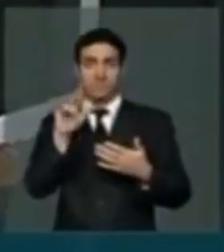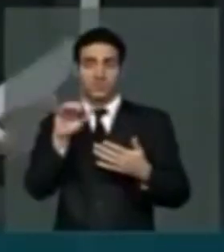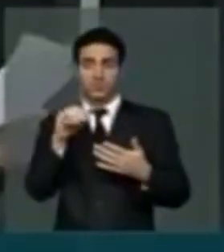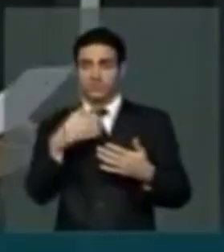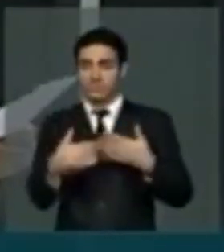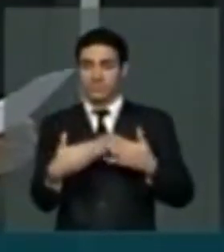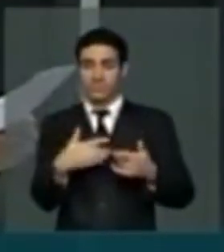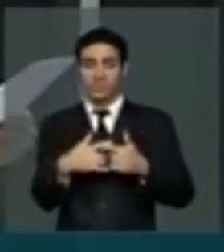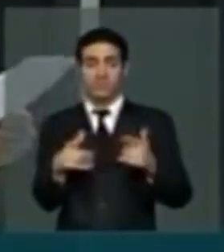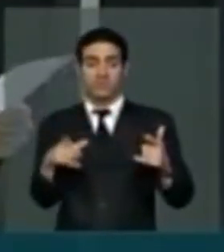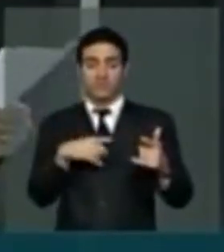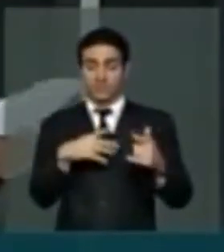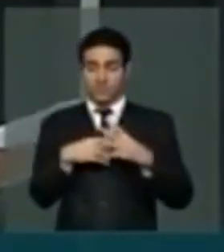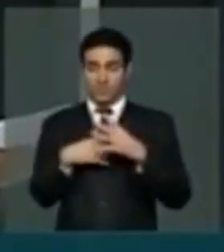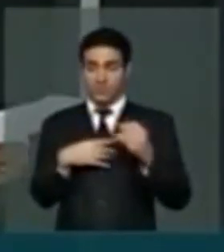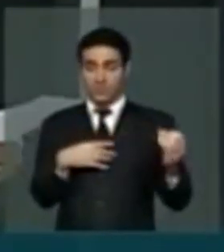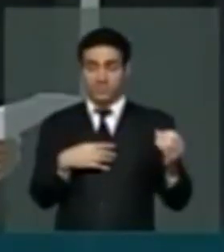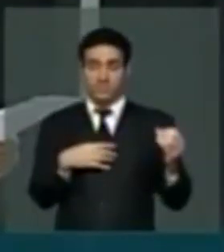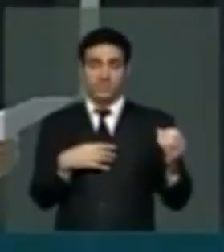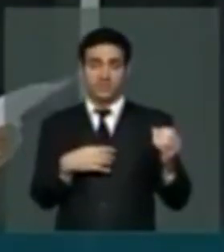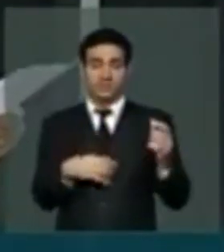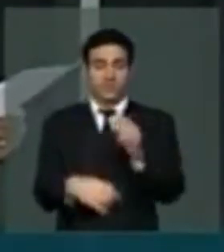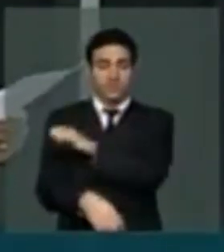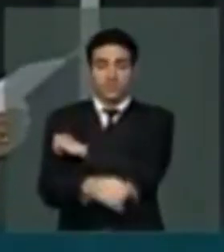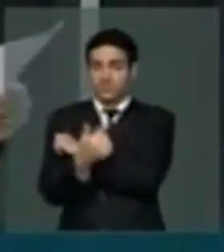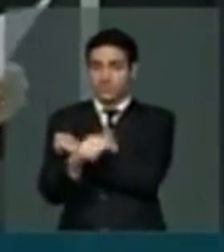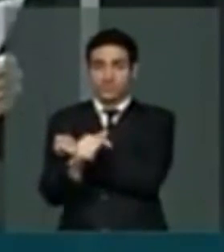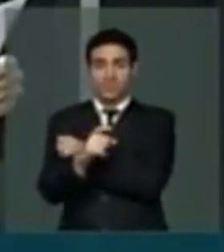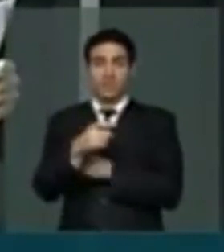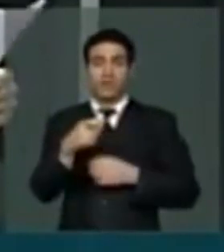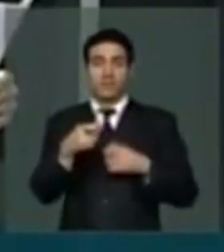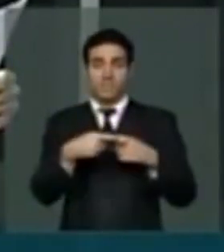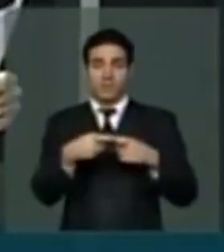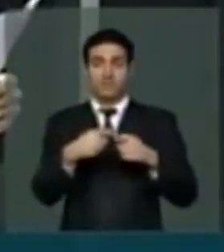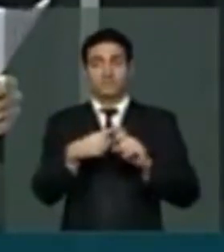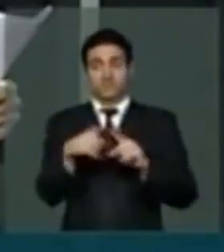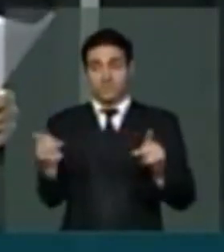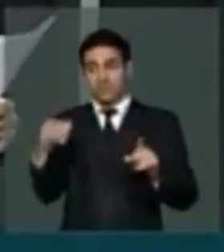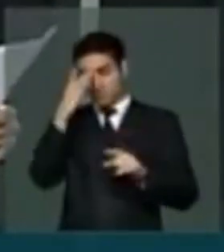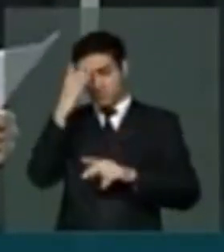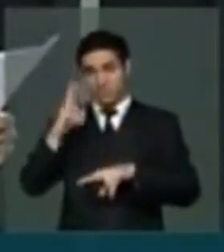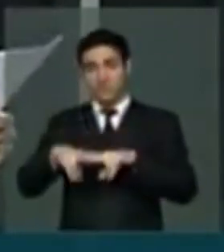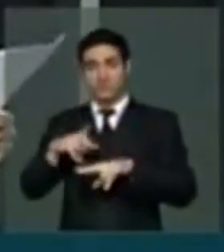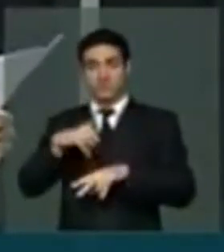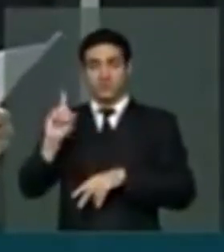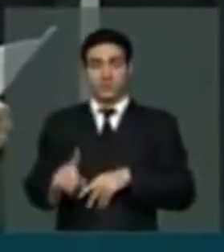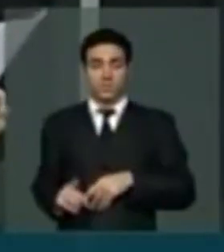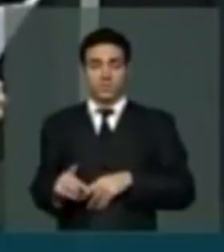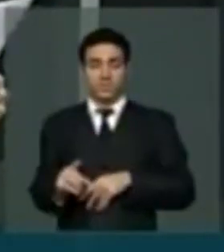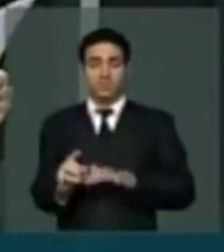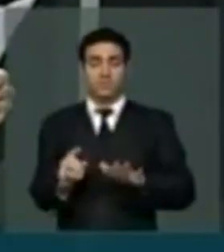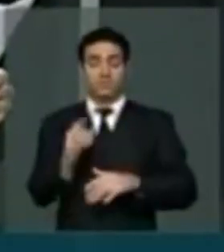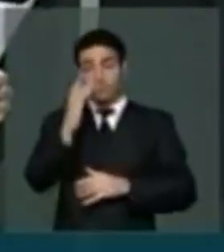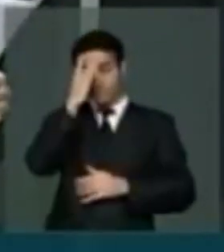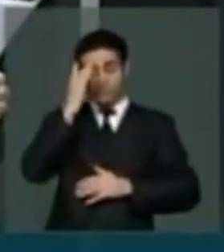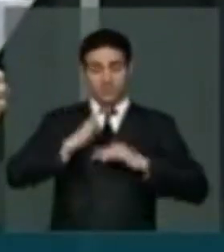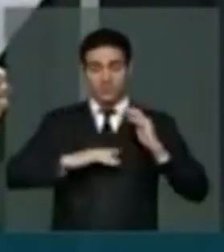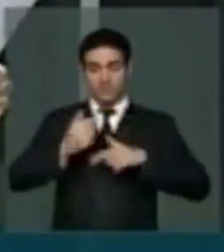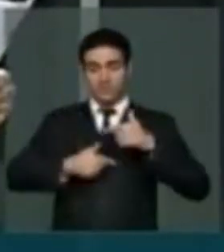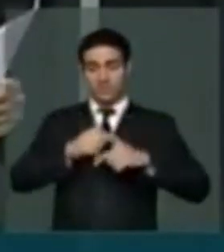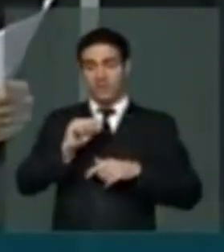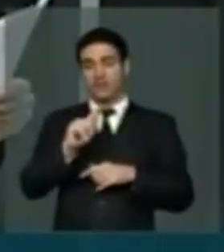ou do Rio de Janeiro, que tem mais de 400 alunos, não tem direito a um médico sequer. Aqui, esse pessoal tem todos os direitos. Agora, atenção, agente